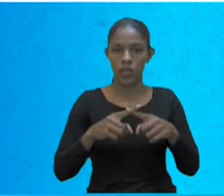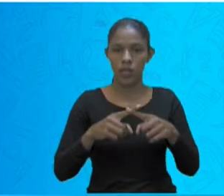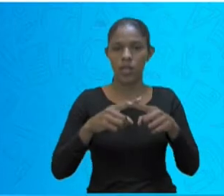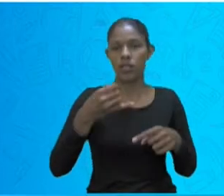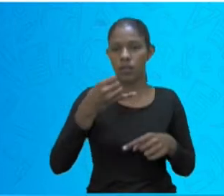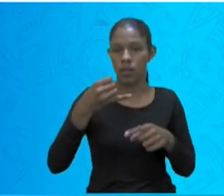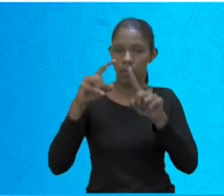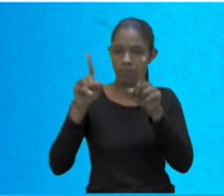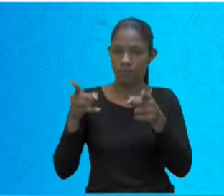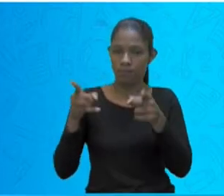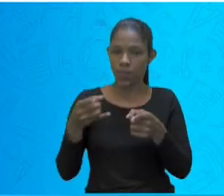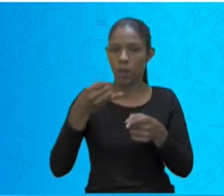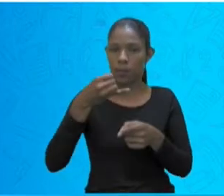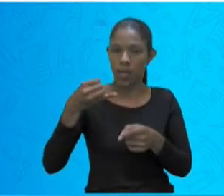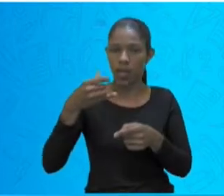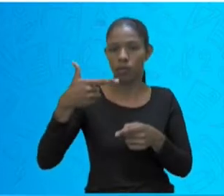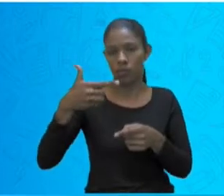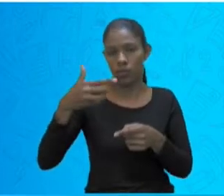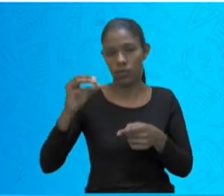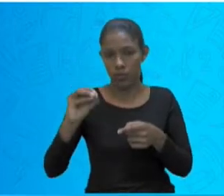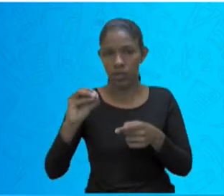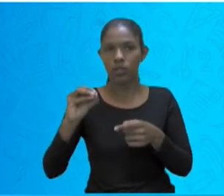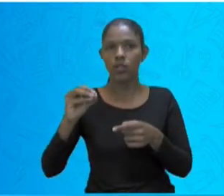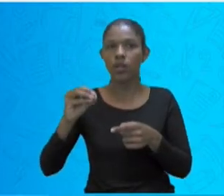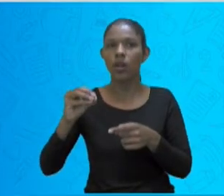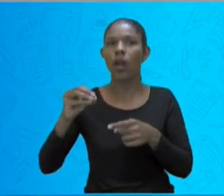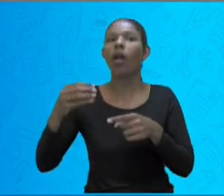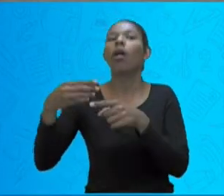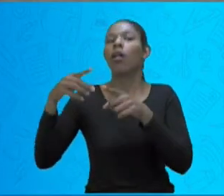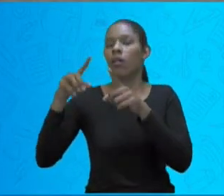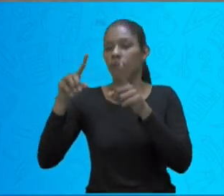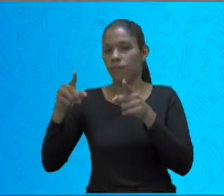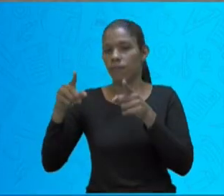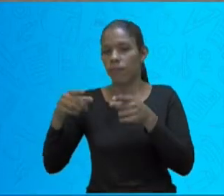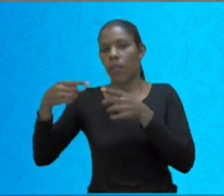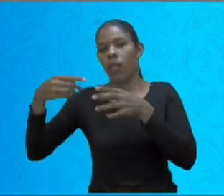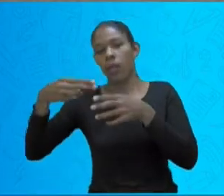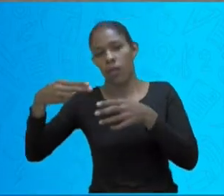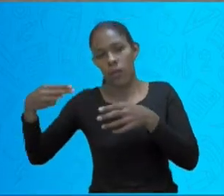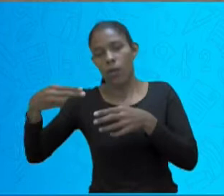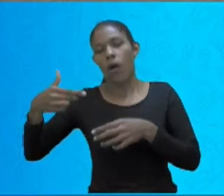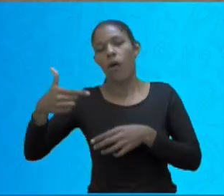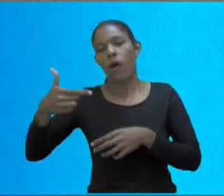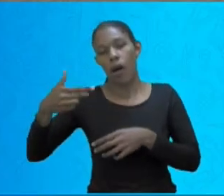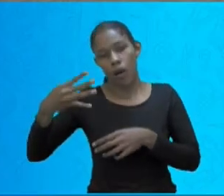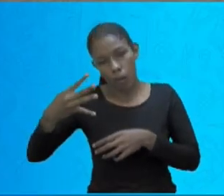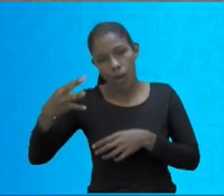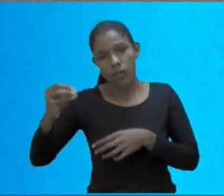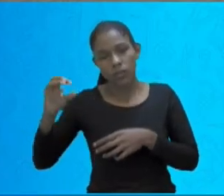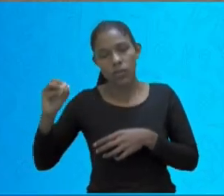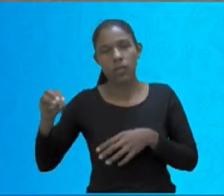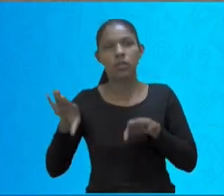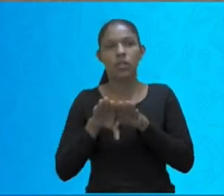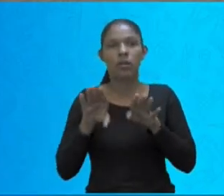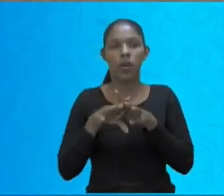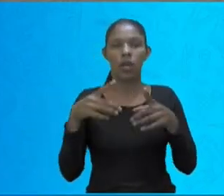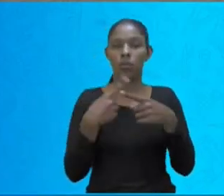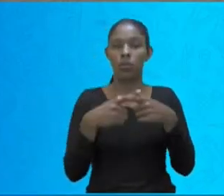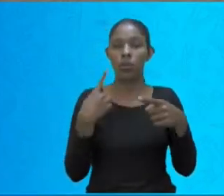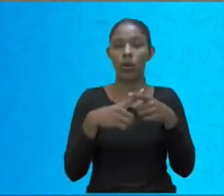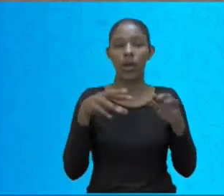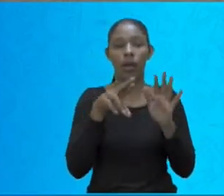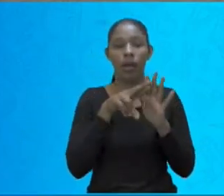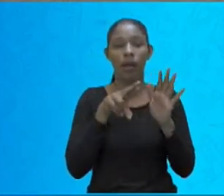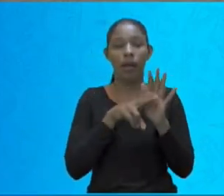iguais, ele vai ser positivo. 2 menos aqui vai ser positivo. Então, 20 vezes 20, 400. Menos